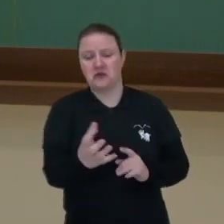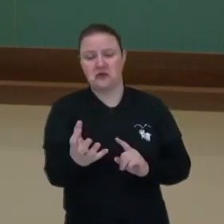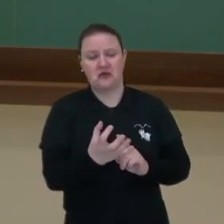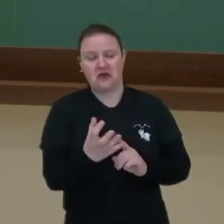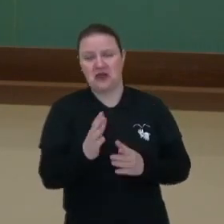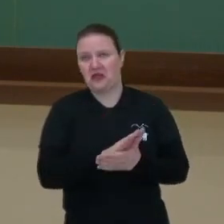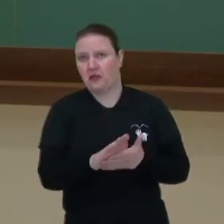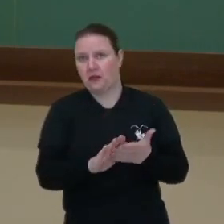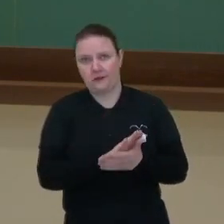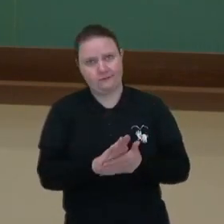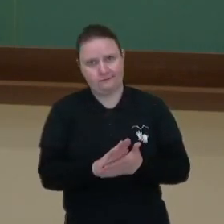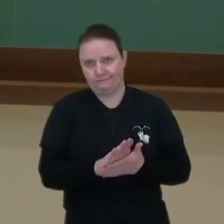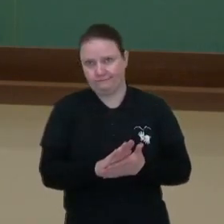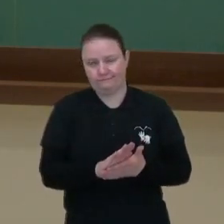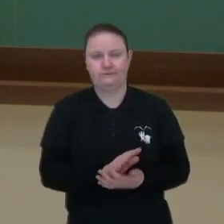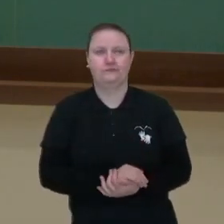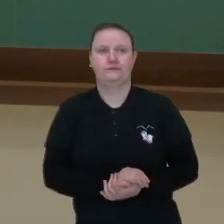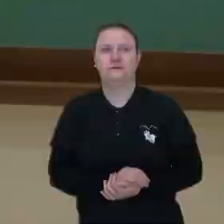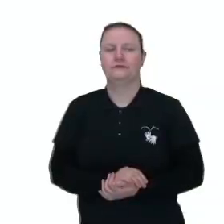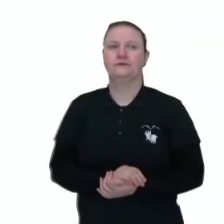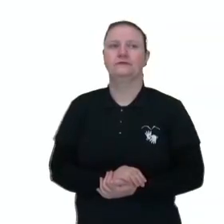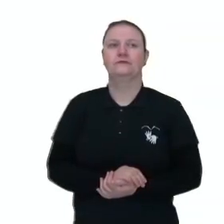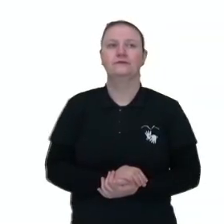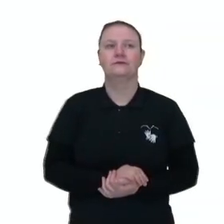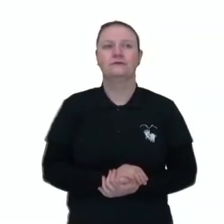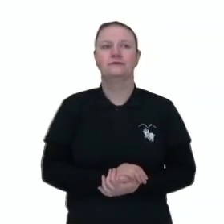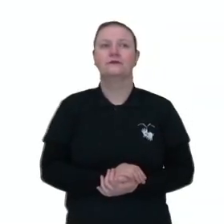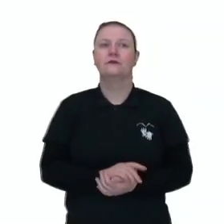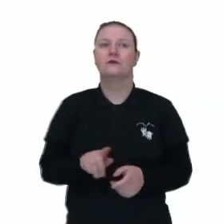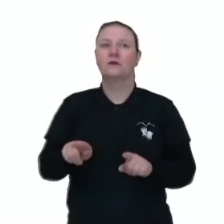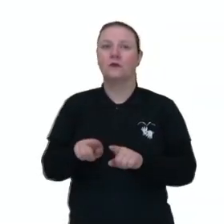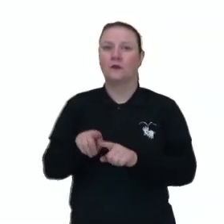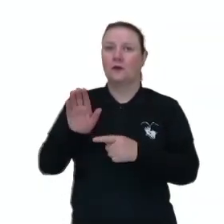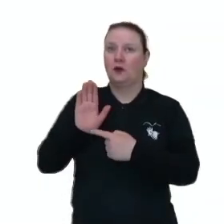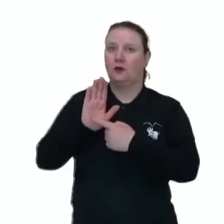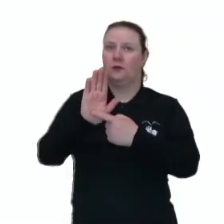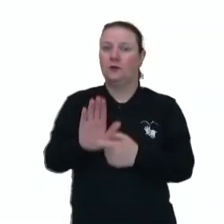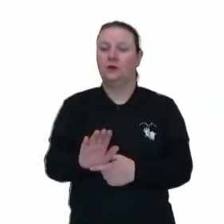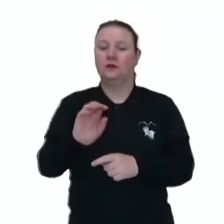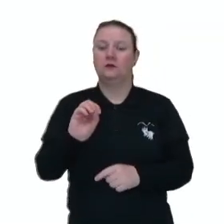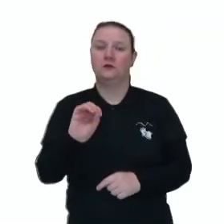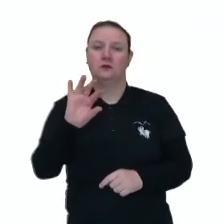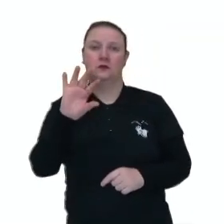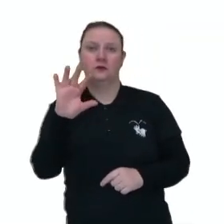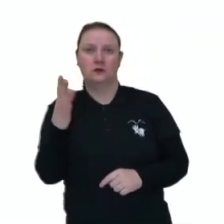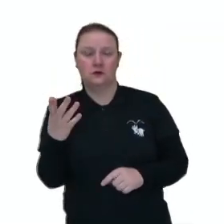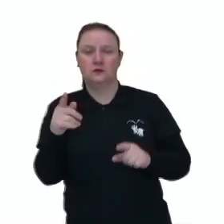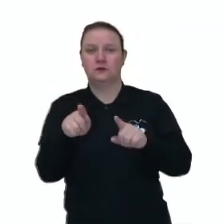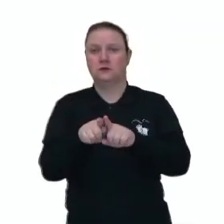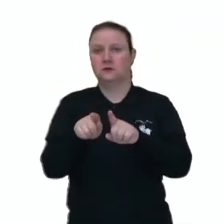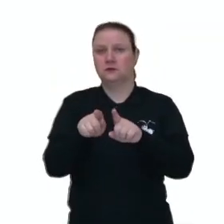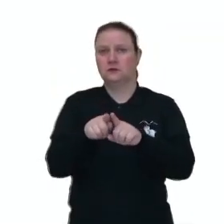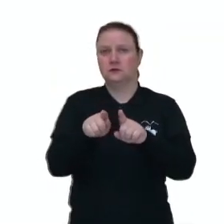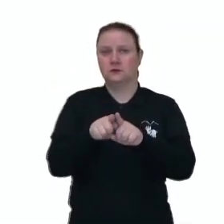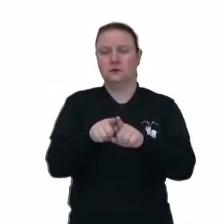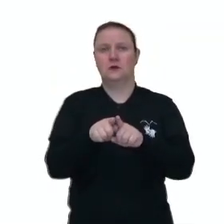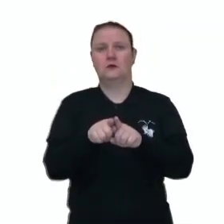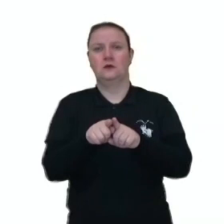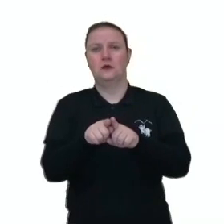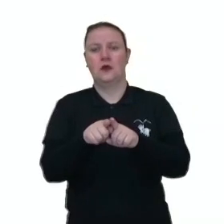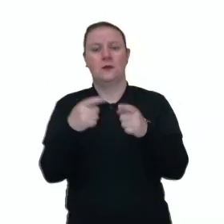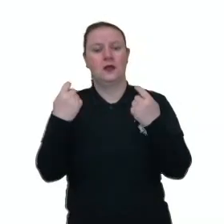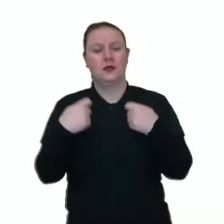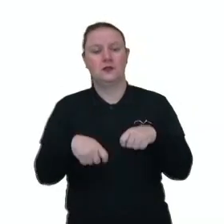dia, certo? Continuando, ela apresenta então fatos, né, que devem ser imparciais,